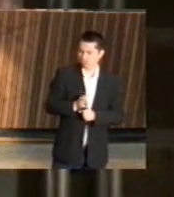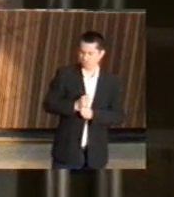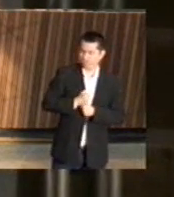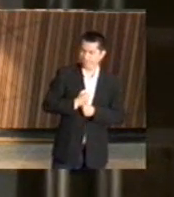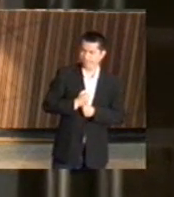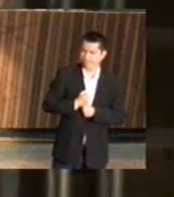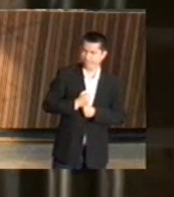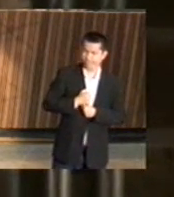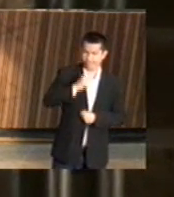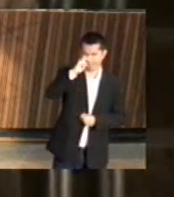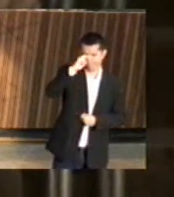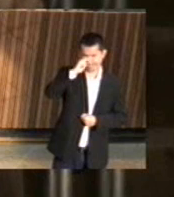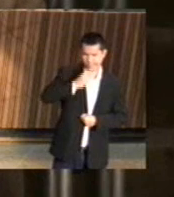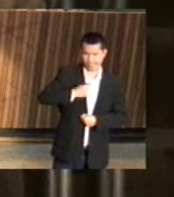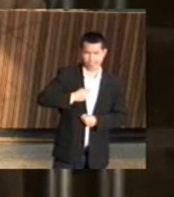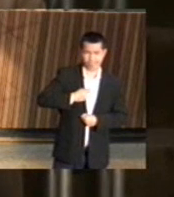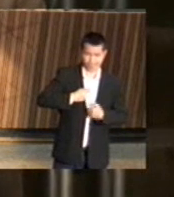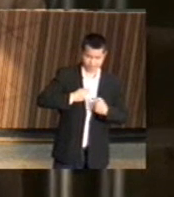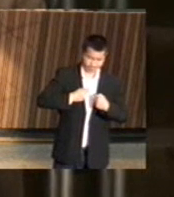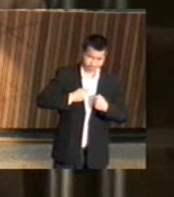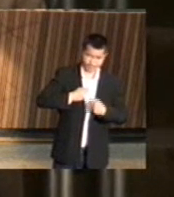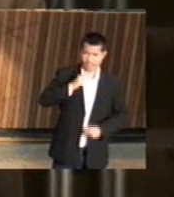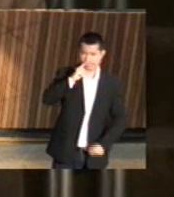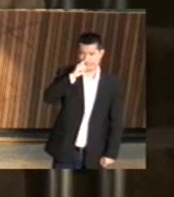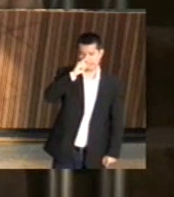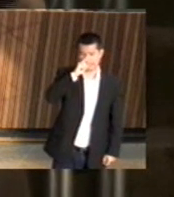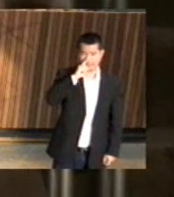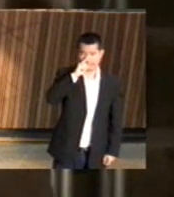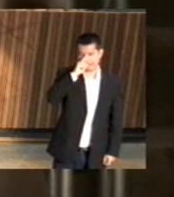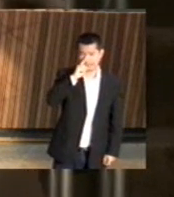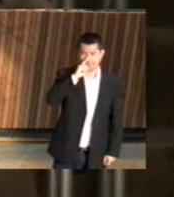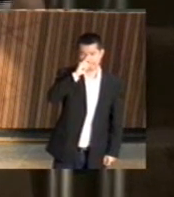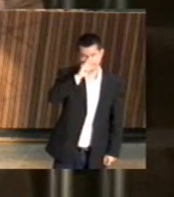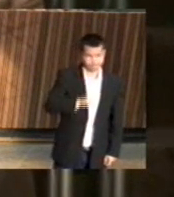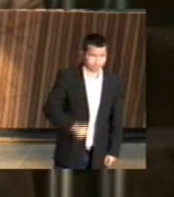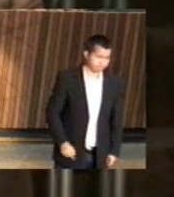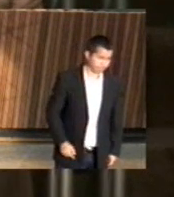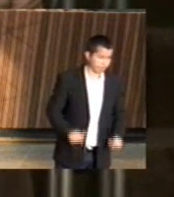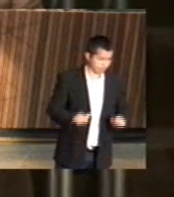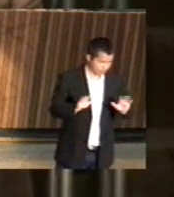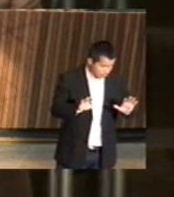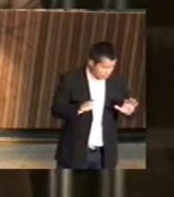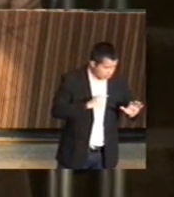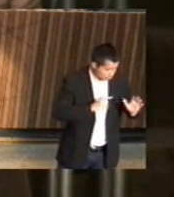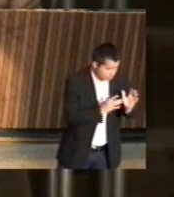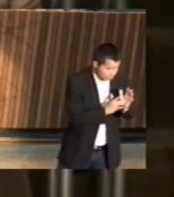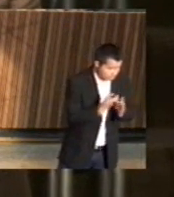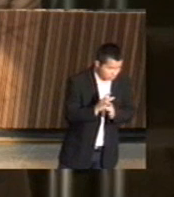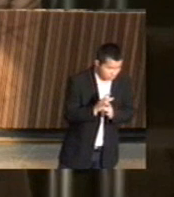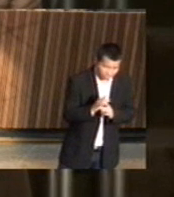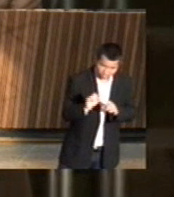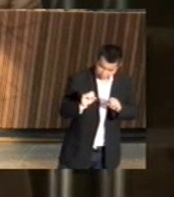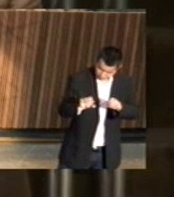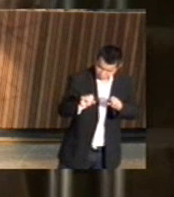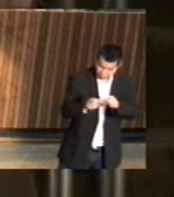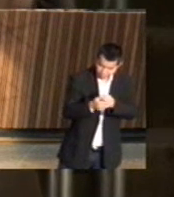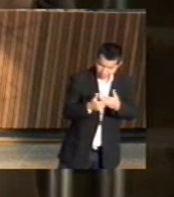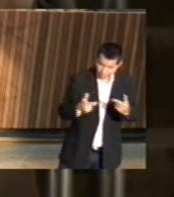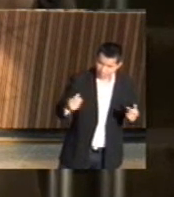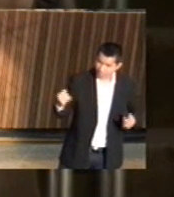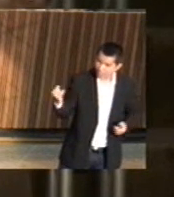Eu conversei uma vez com uma família que um irmão crente e